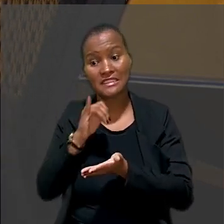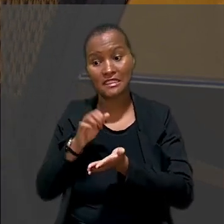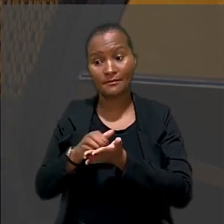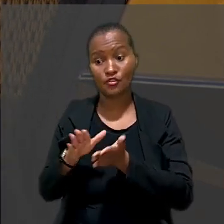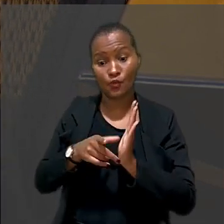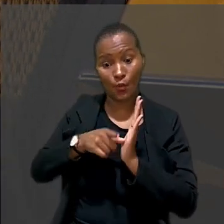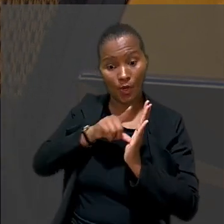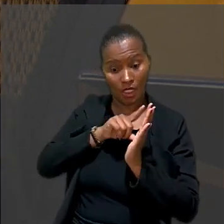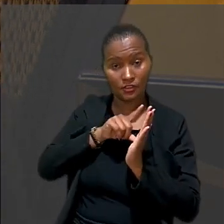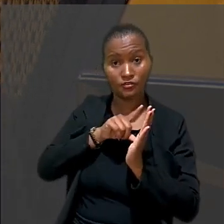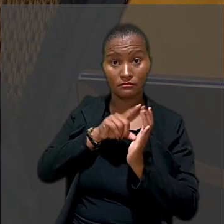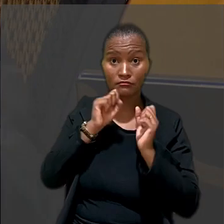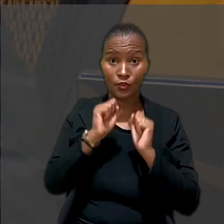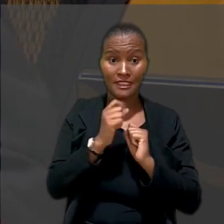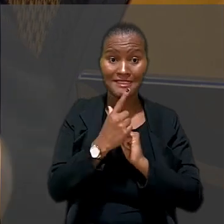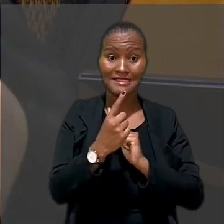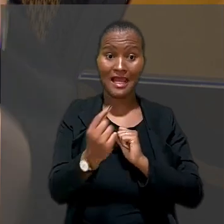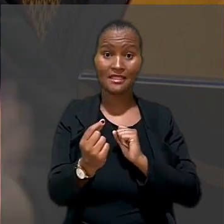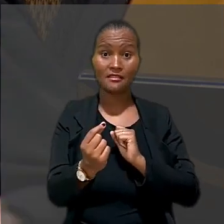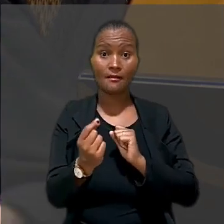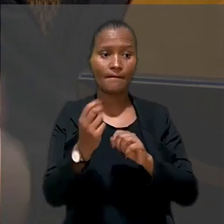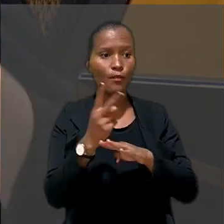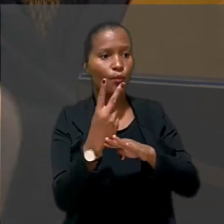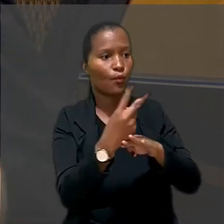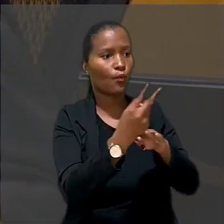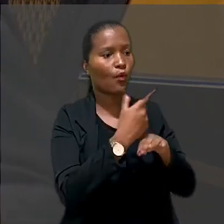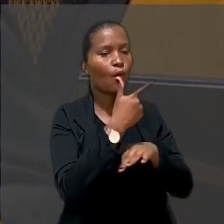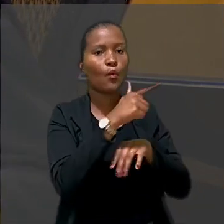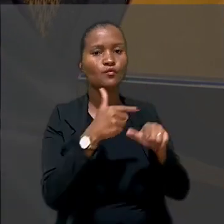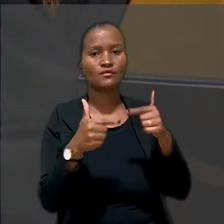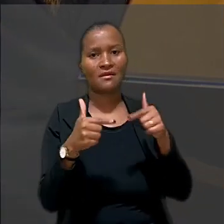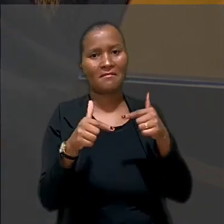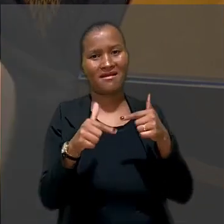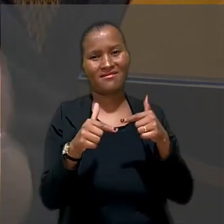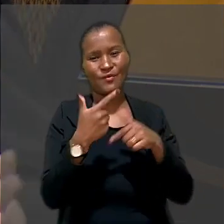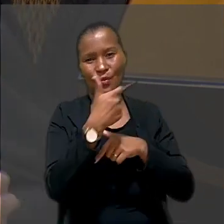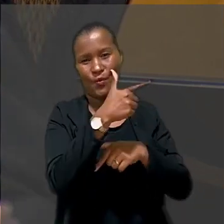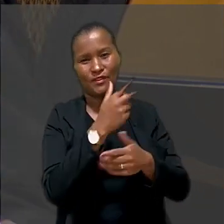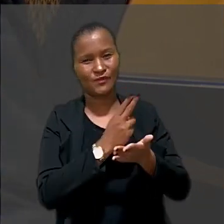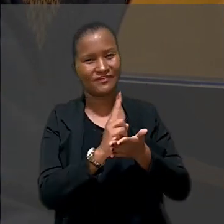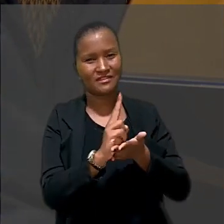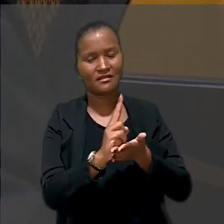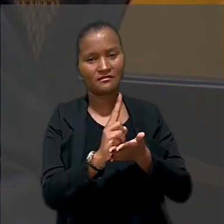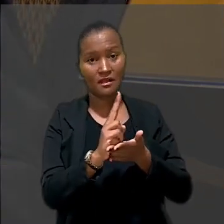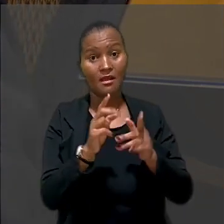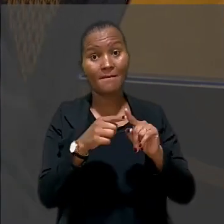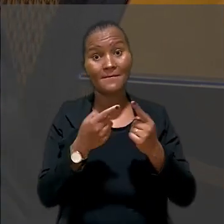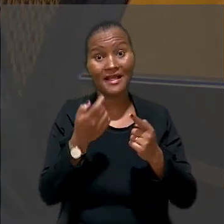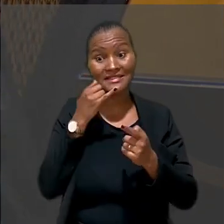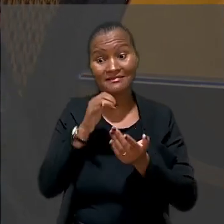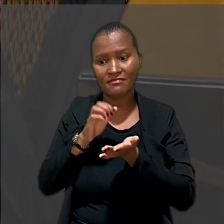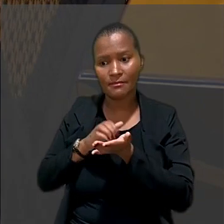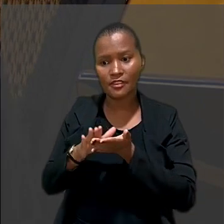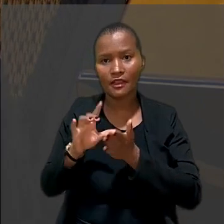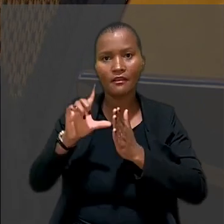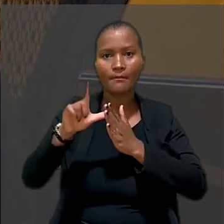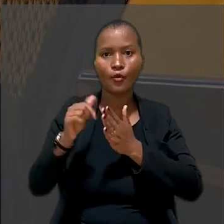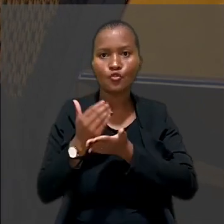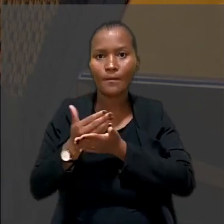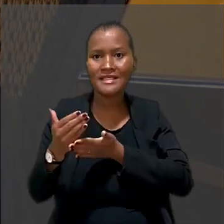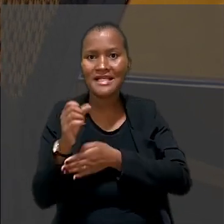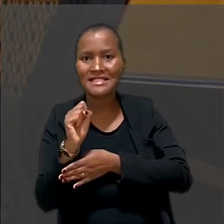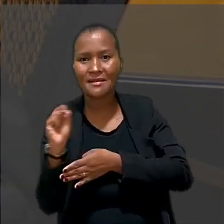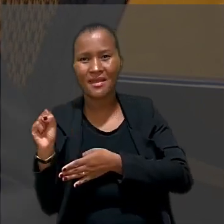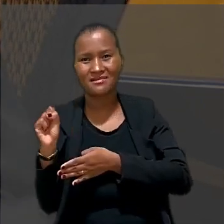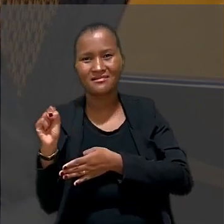Se demitido antes, ele poderia ter saído para procurar outro, um emprego em outra instituição. Mas, se demitido após